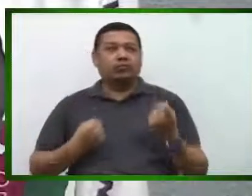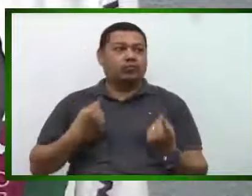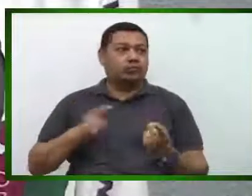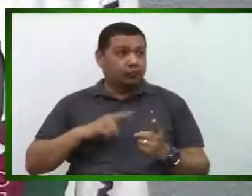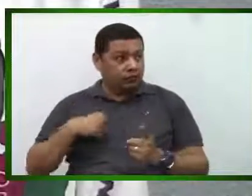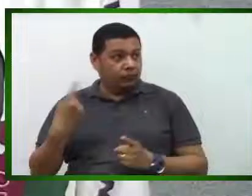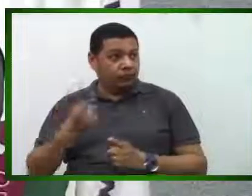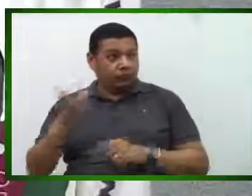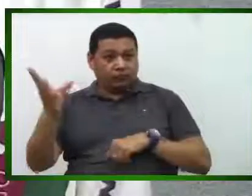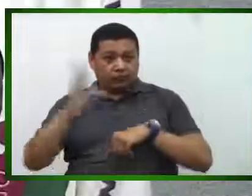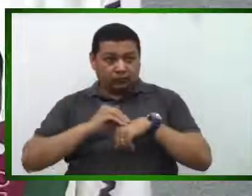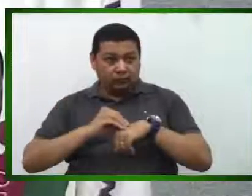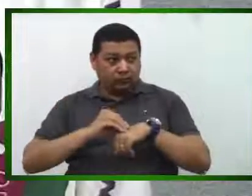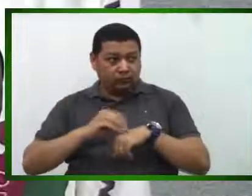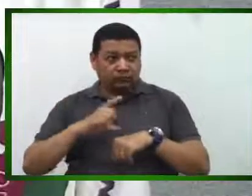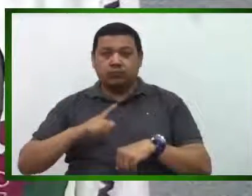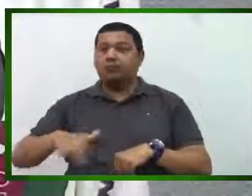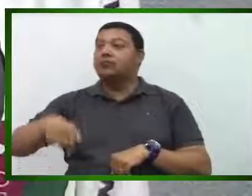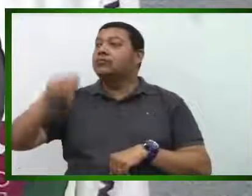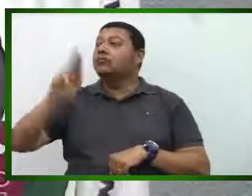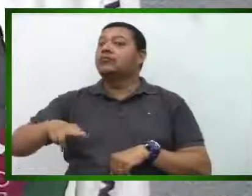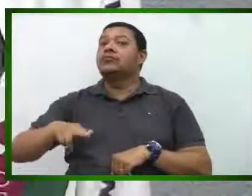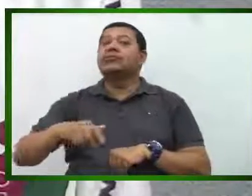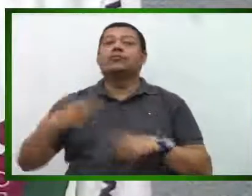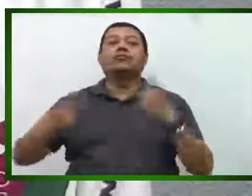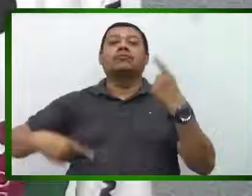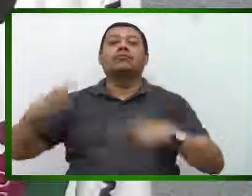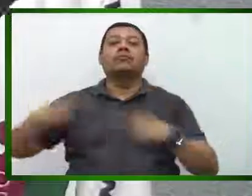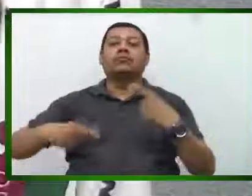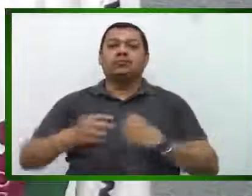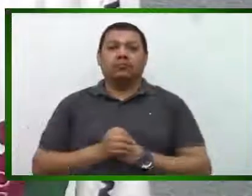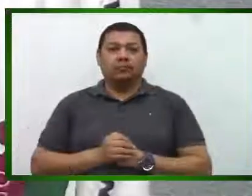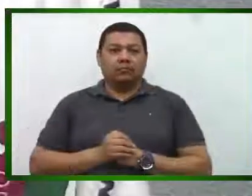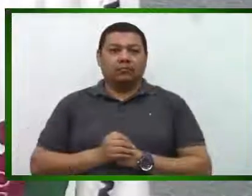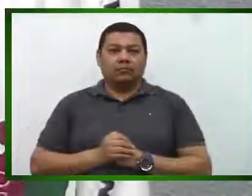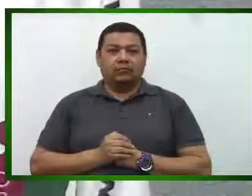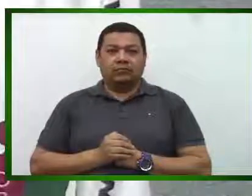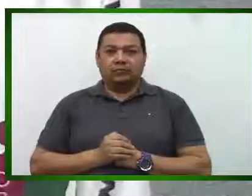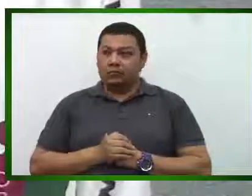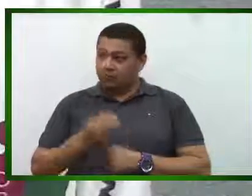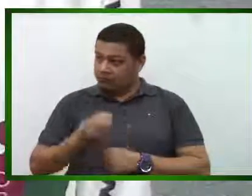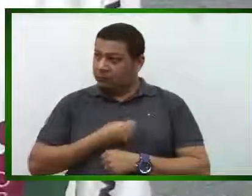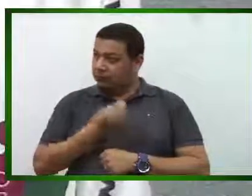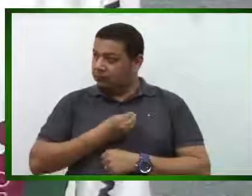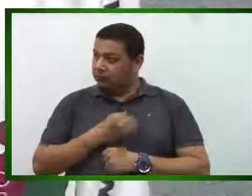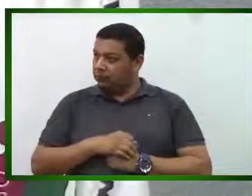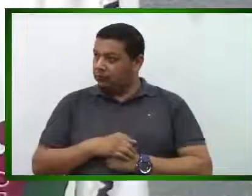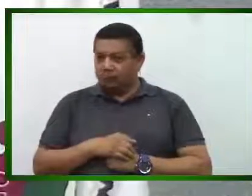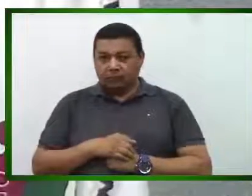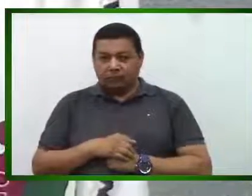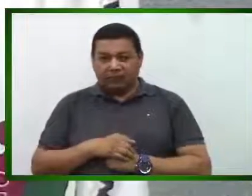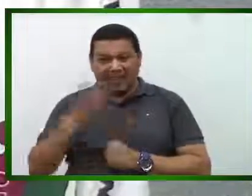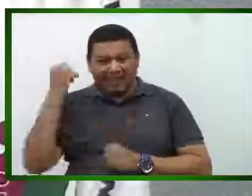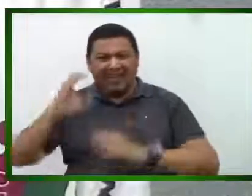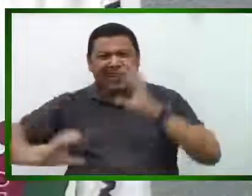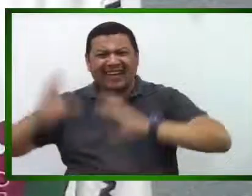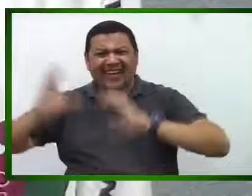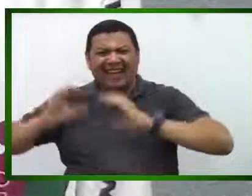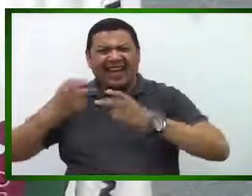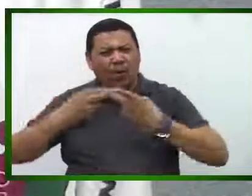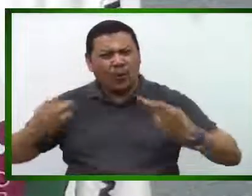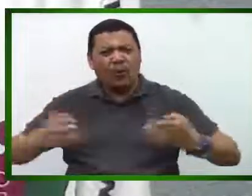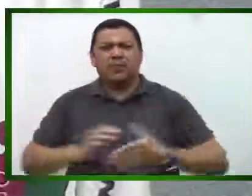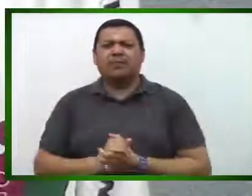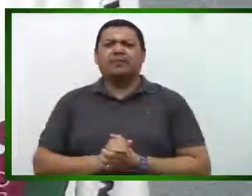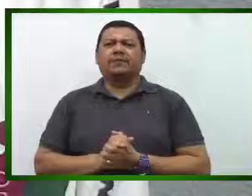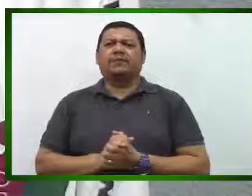E nós entendemos muito bem quem é político e quem vive no meio da política. Essas brigas, essas